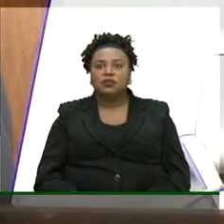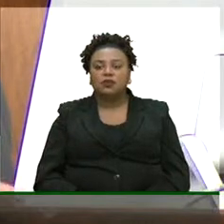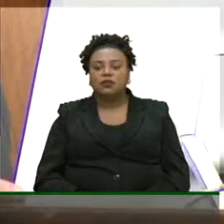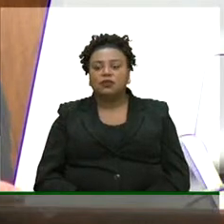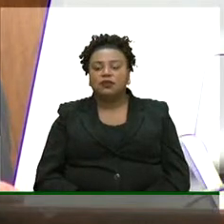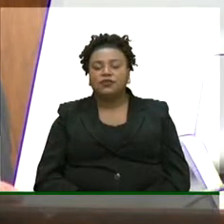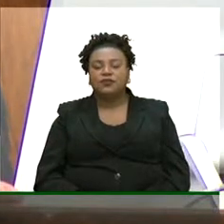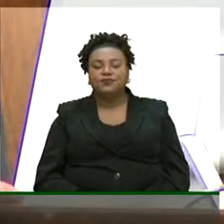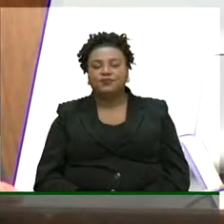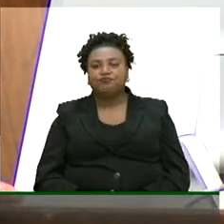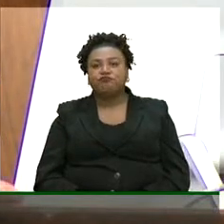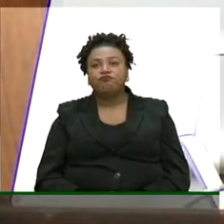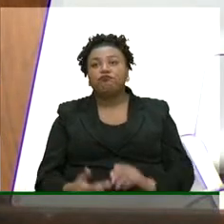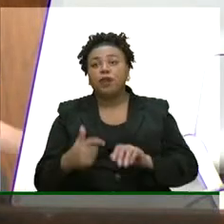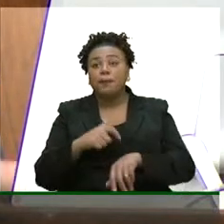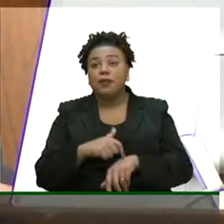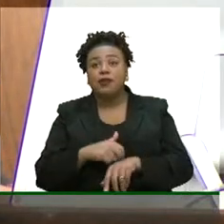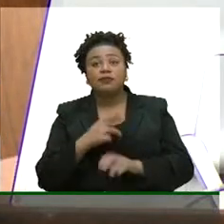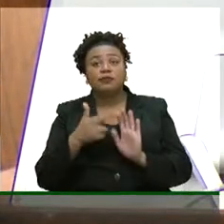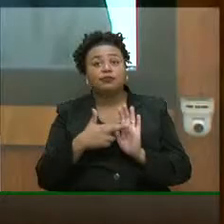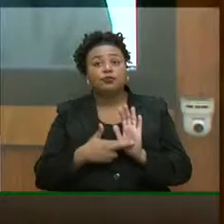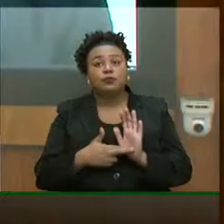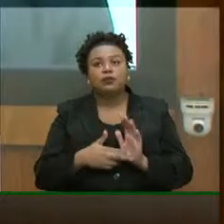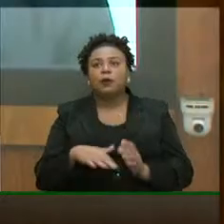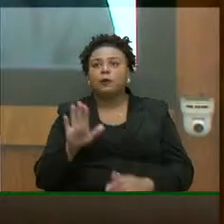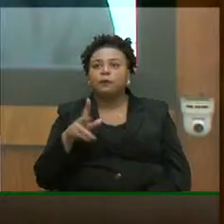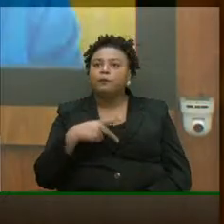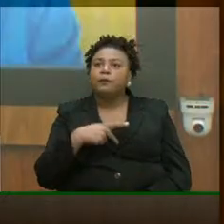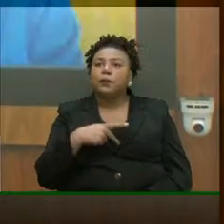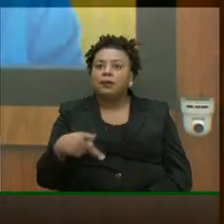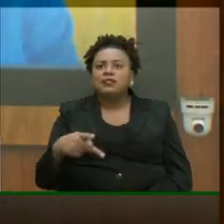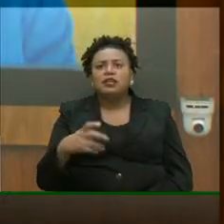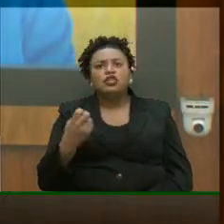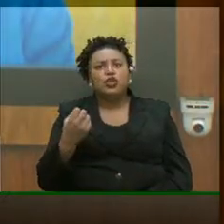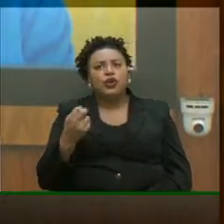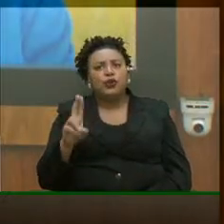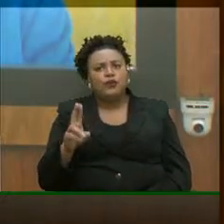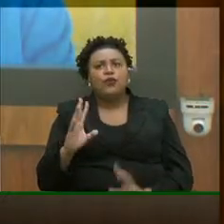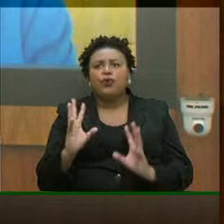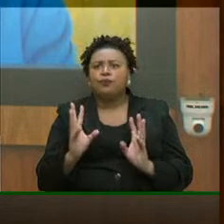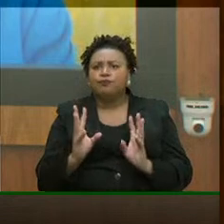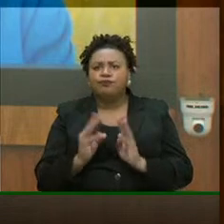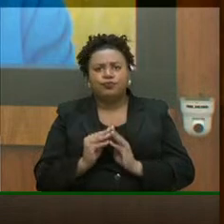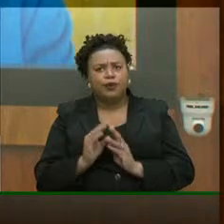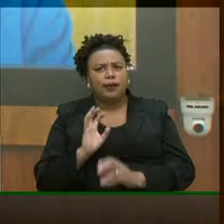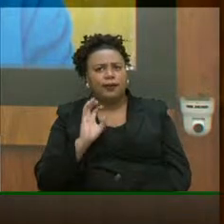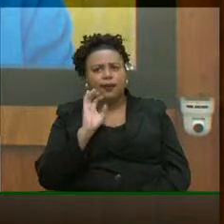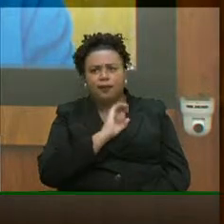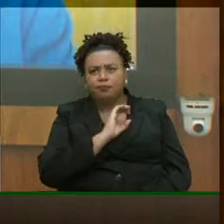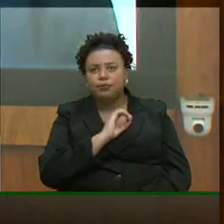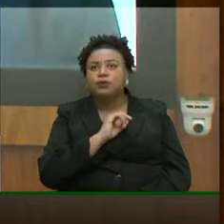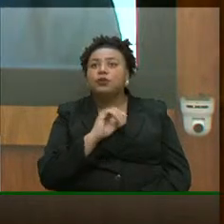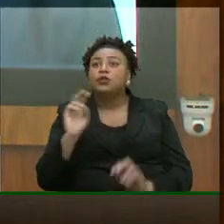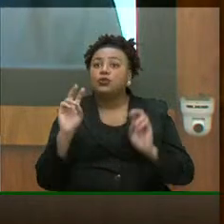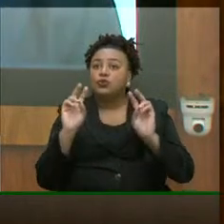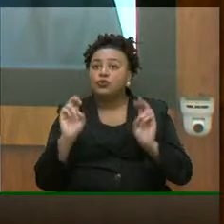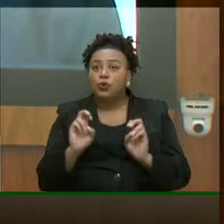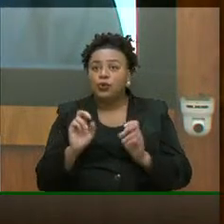Com a palavra pelo tempo regimental. Presidente, serei muito objetivo em